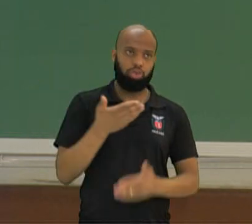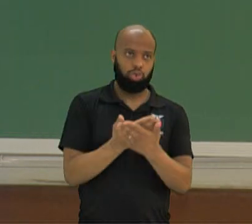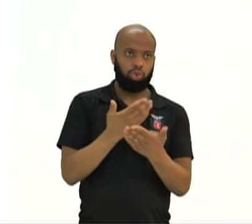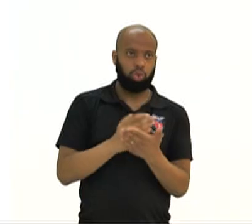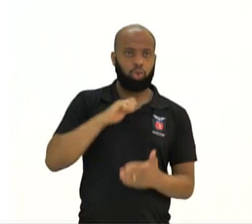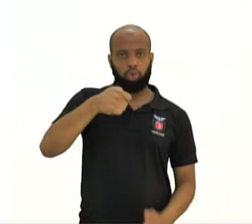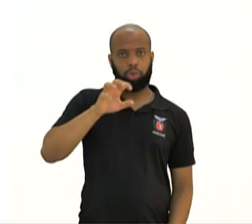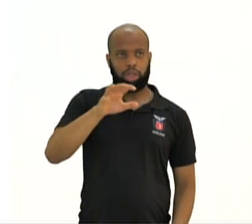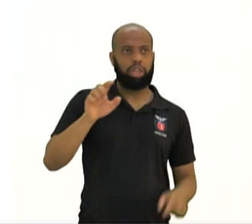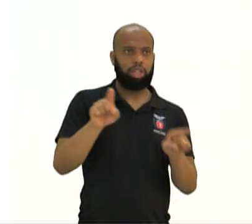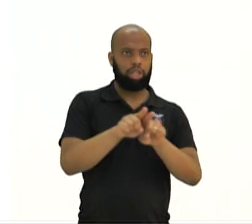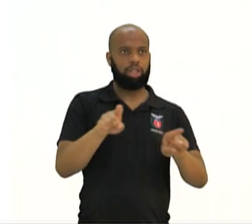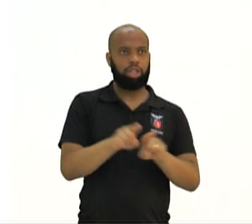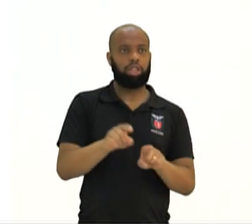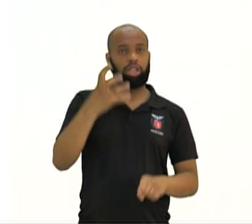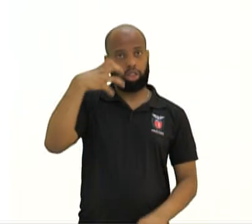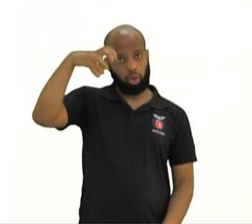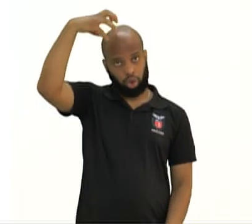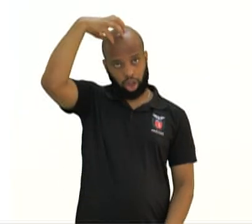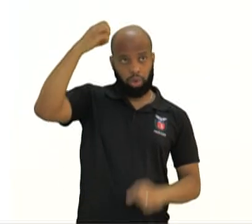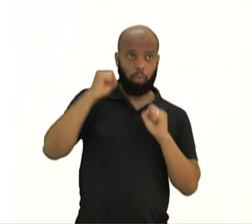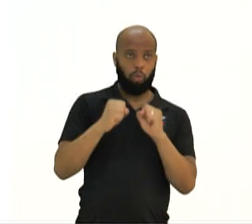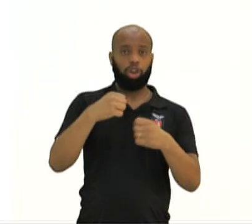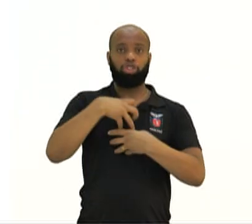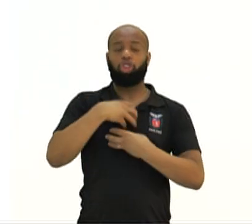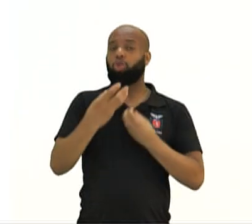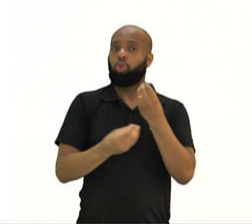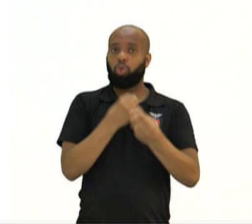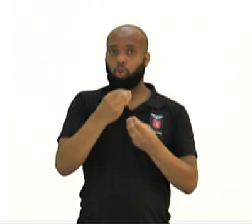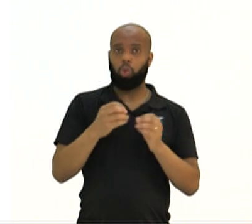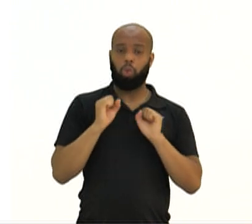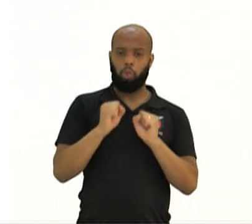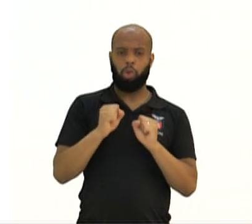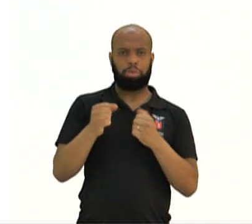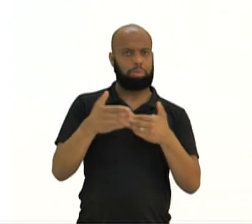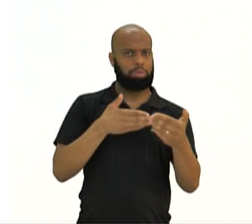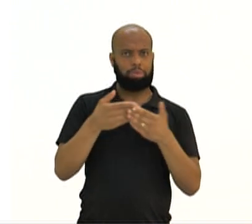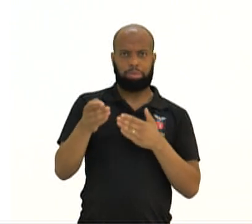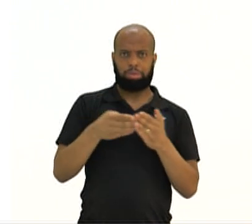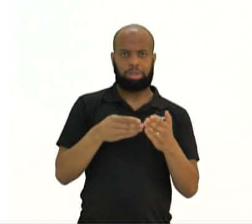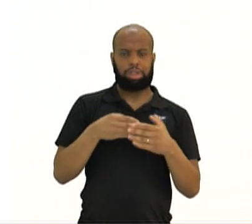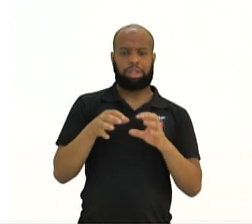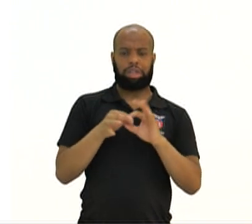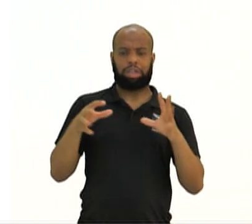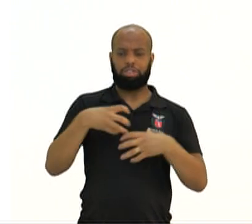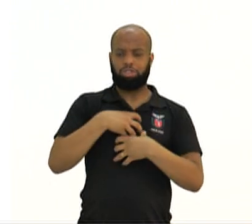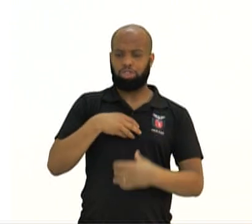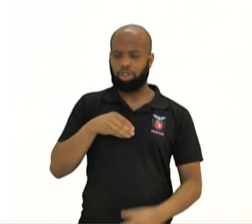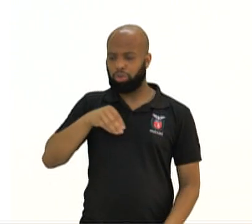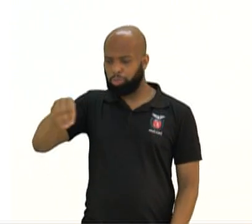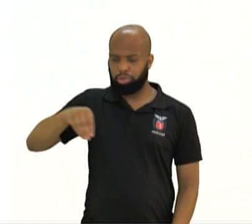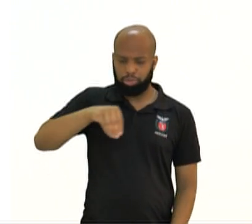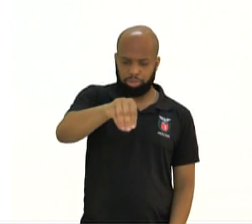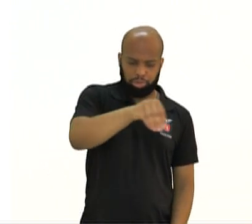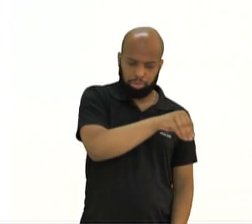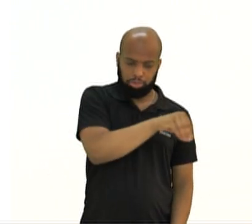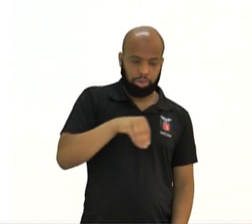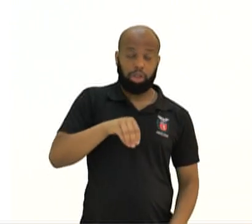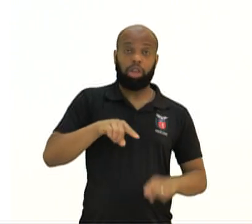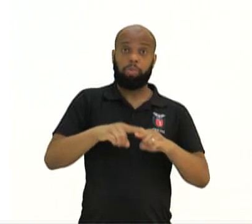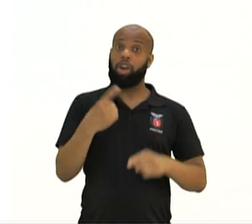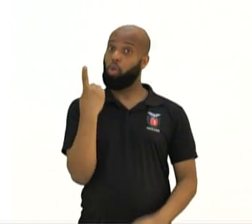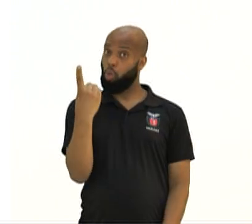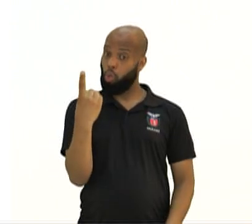falou um pouquinho sobre eles. Então, o rei ele pode se movimentar em qualquer direção, porém apenas uma casa